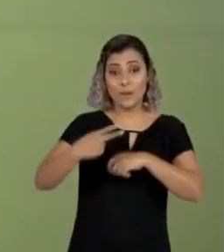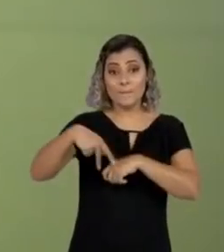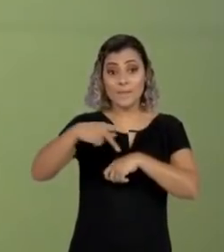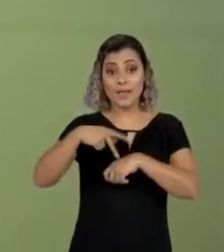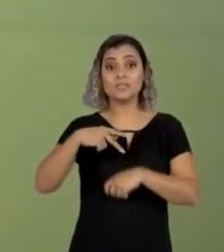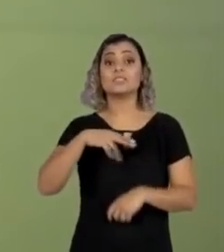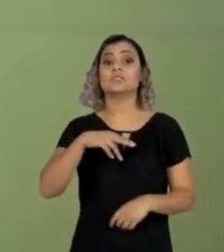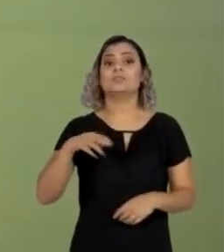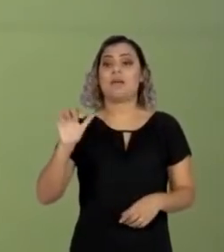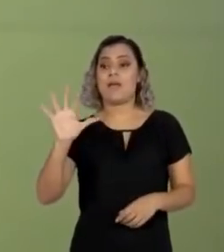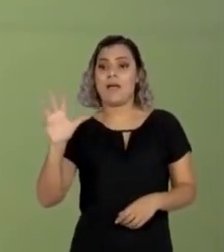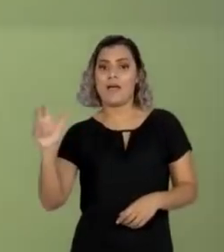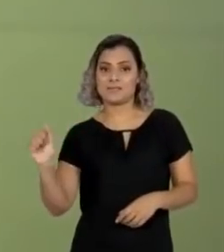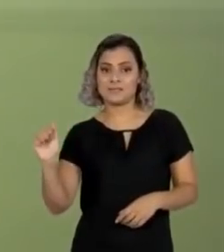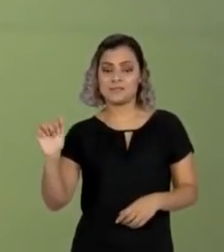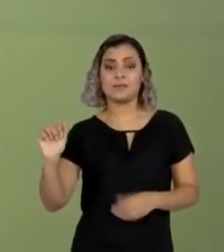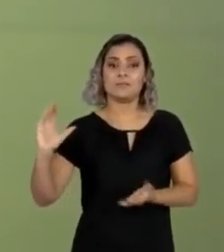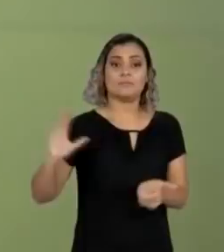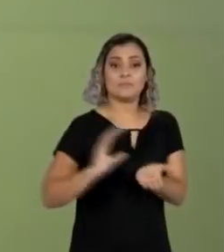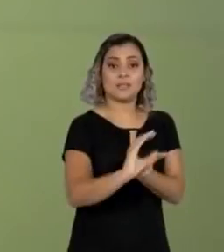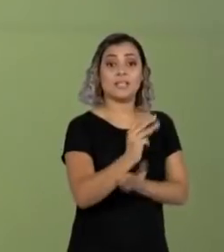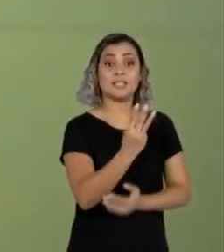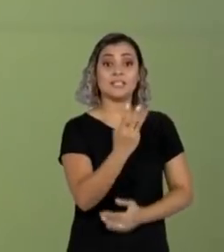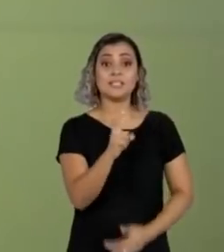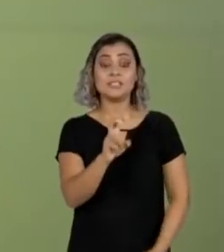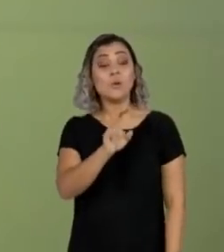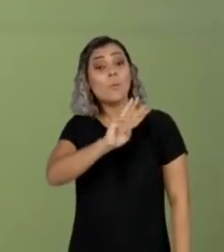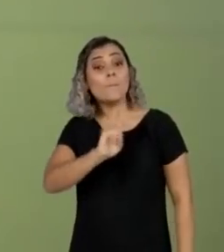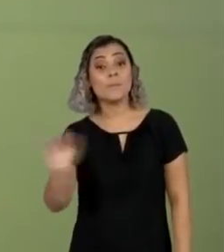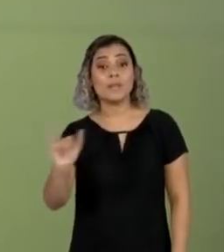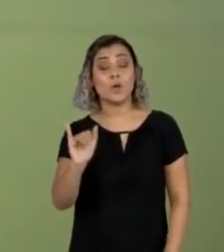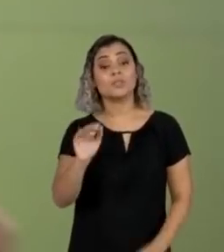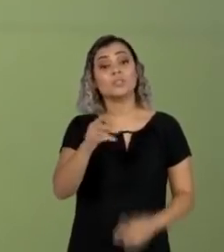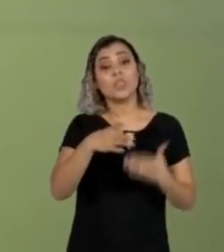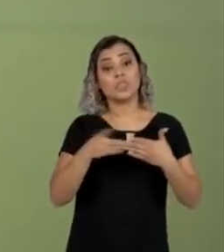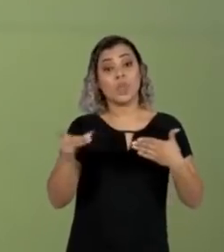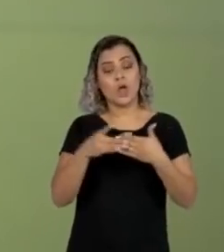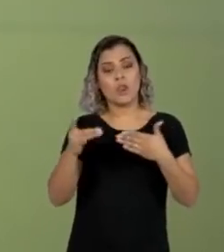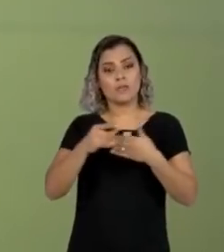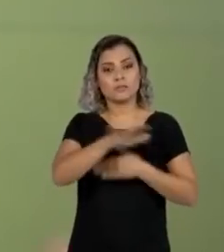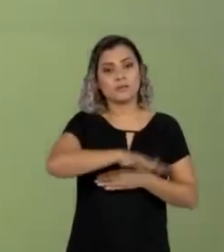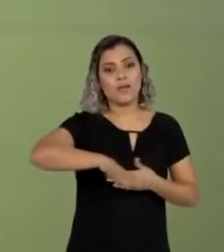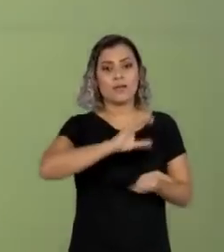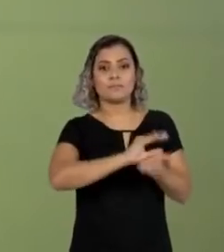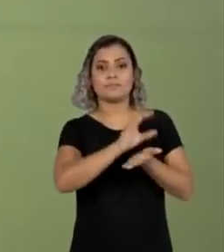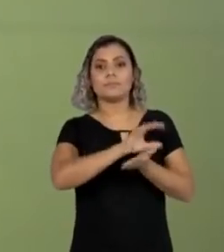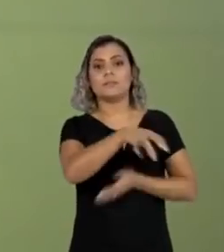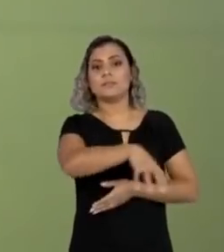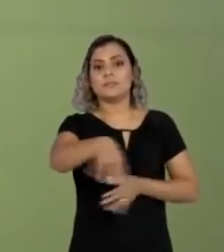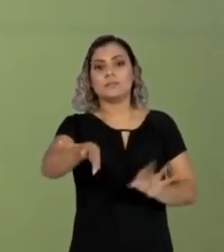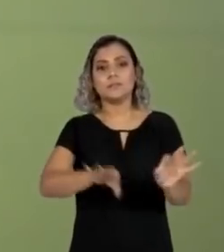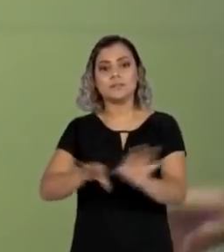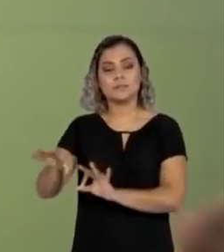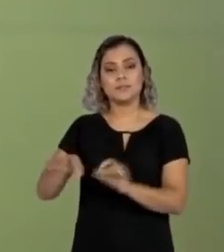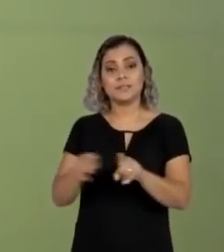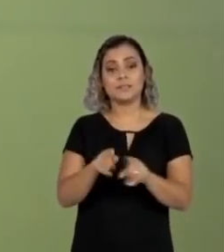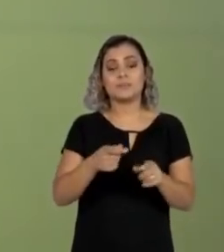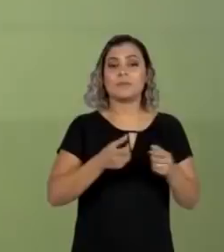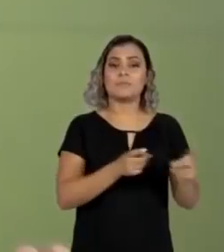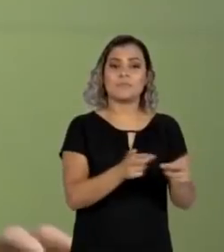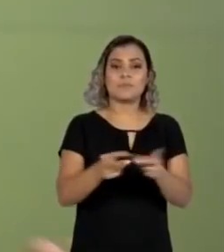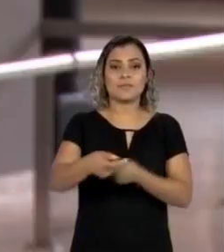vai investir no Brasil quase 35 bilhões de dólares em vários setores de infraestrutura e mercado, incluindo